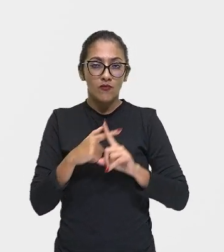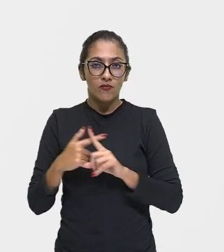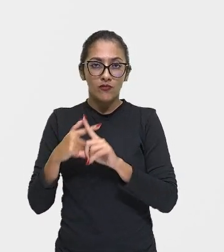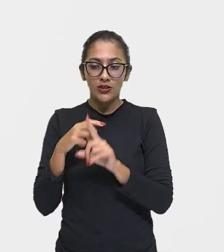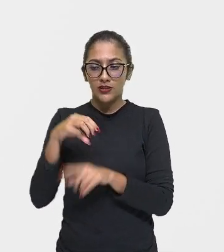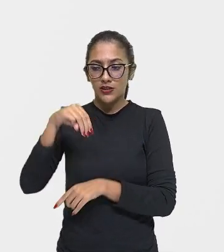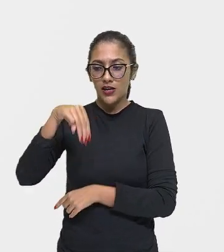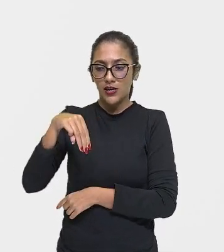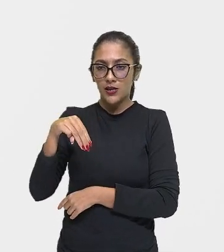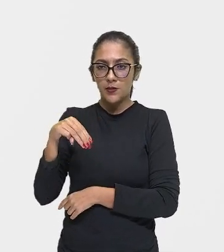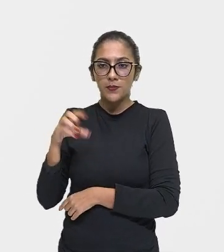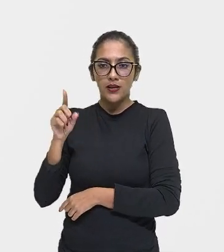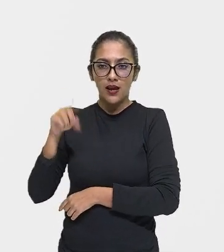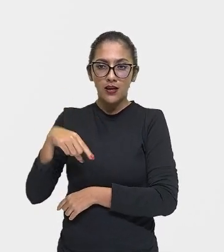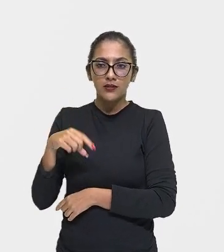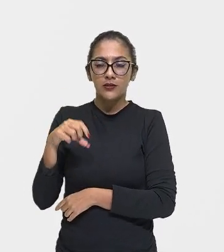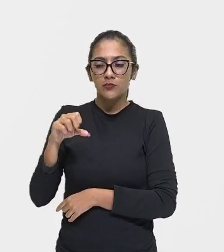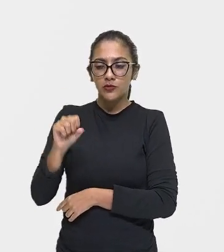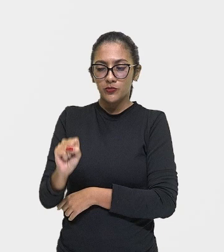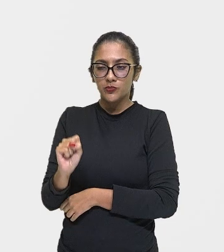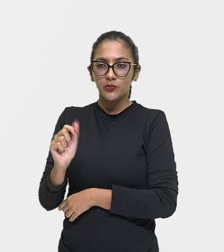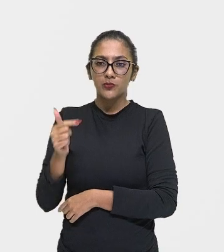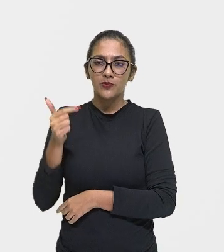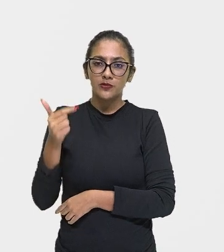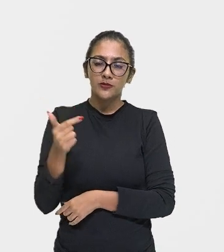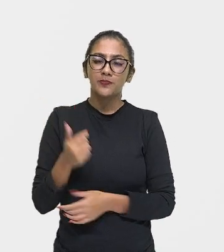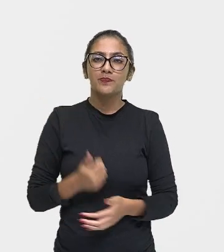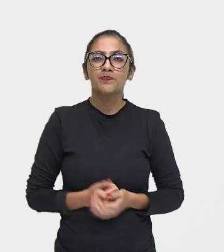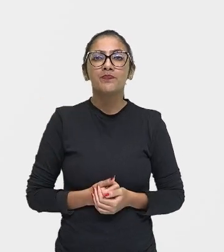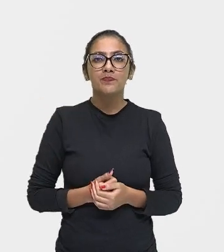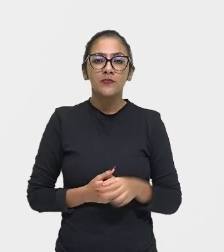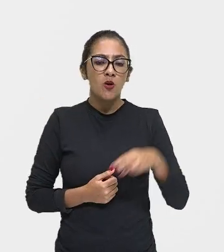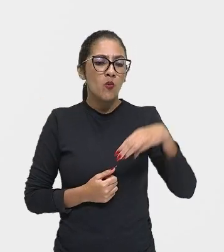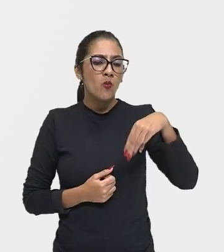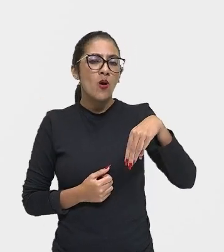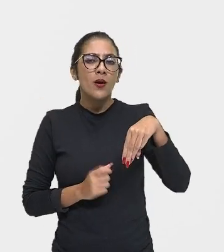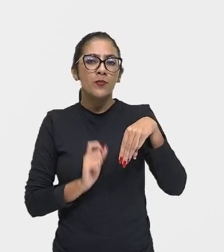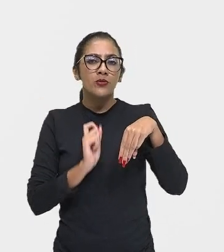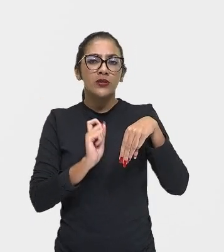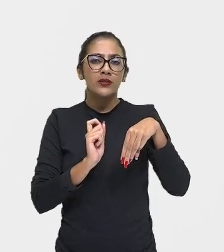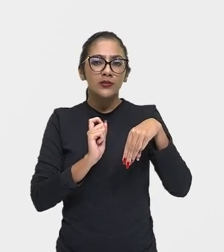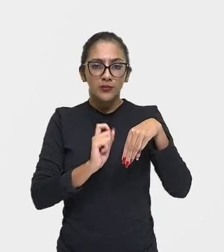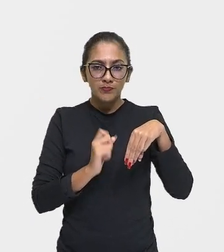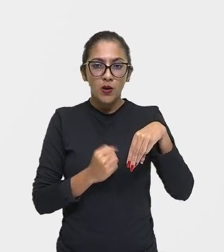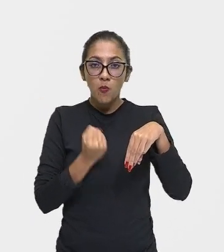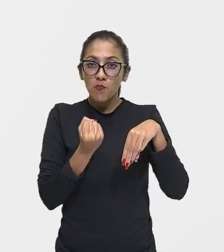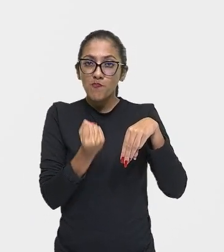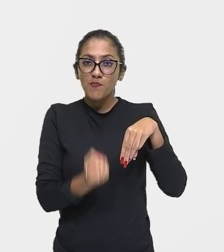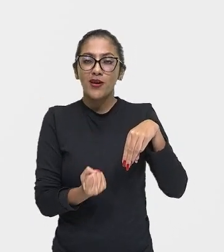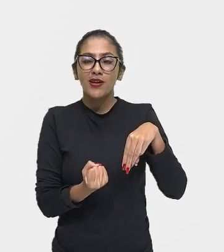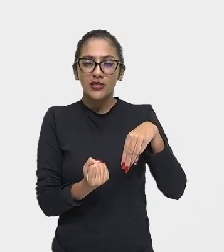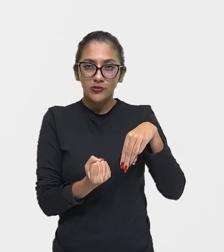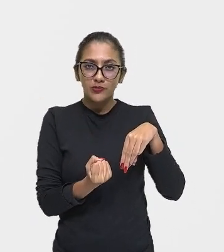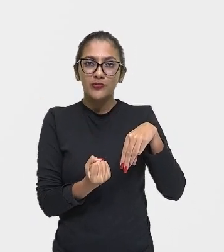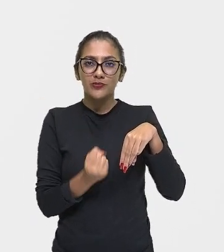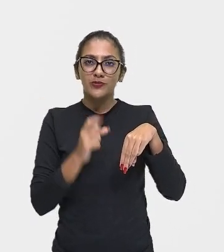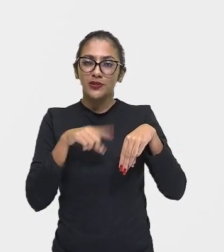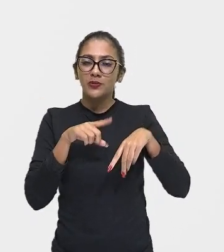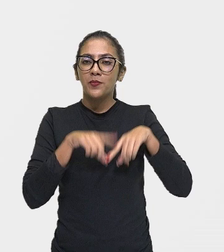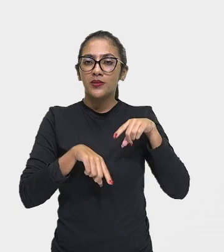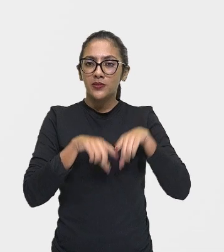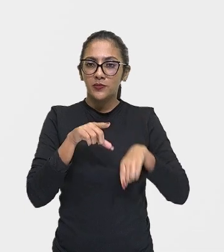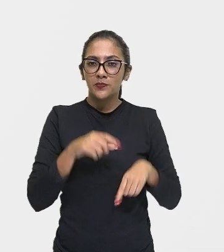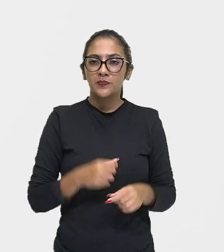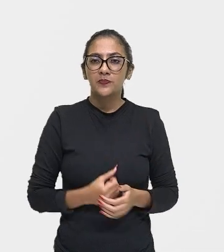por segundo ao quadrado. E o M é a massa do corpo. E a força resultante, como eu